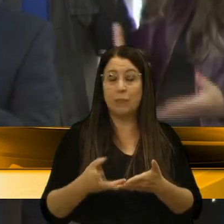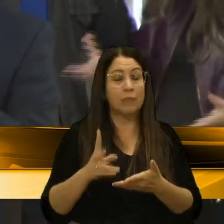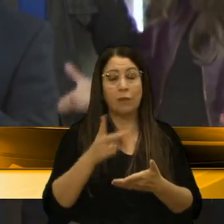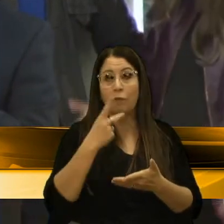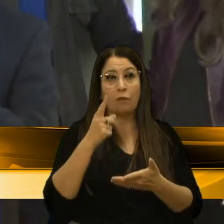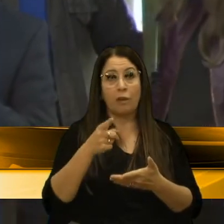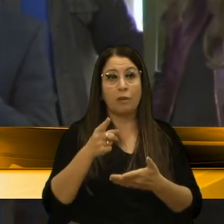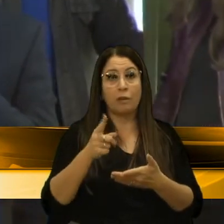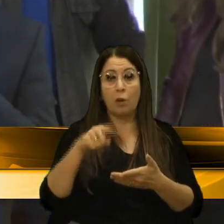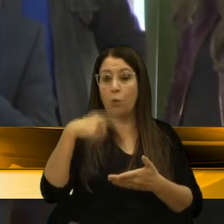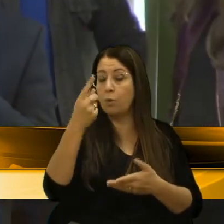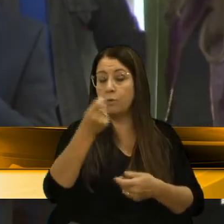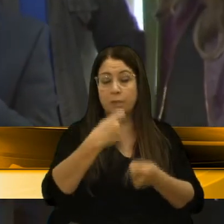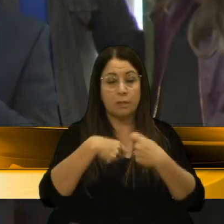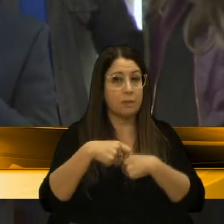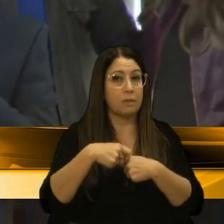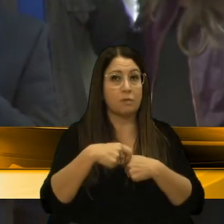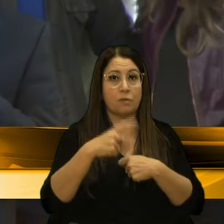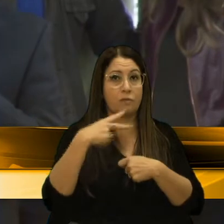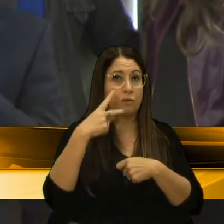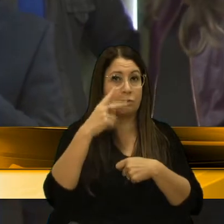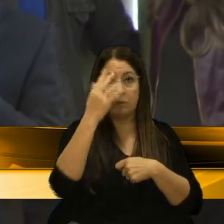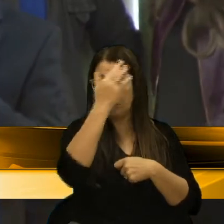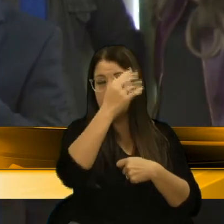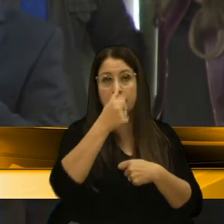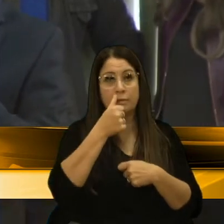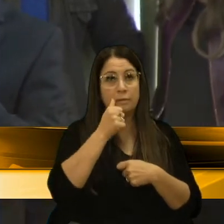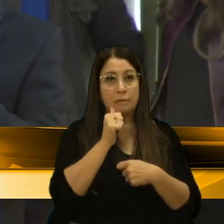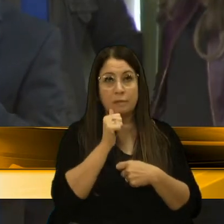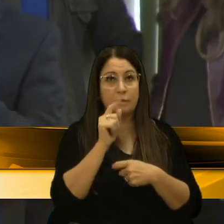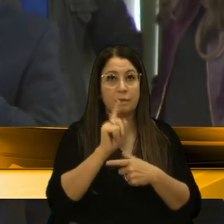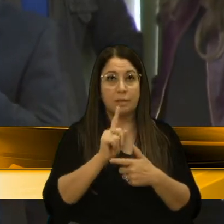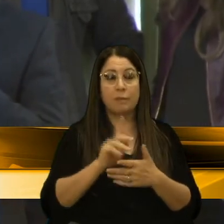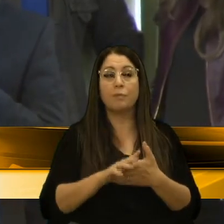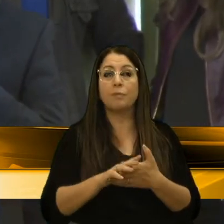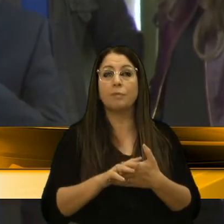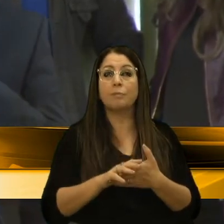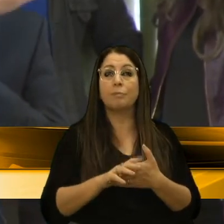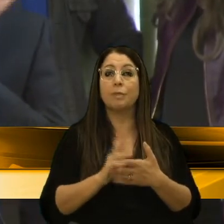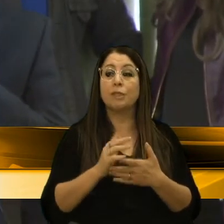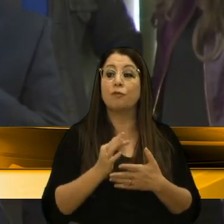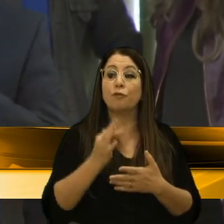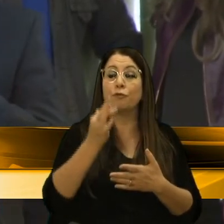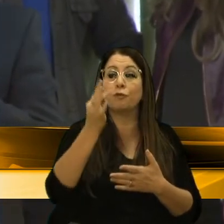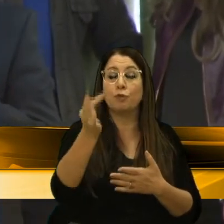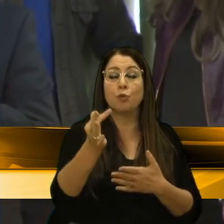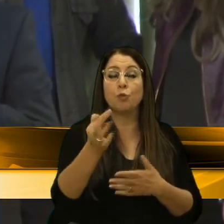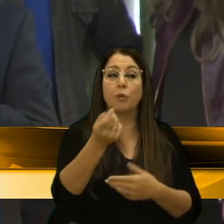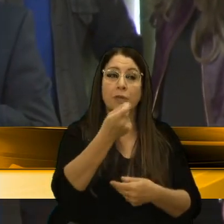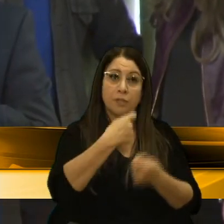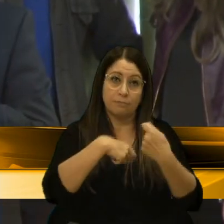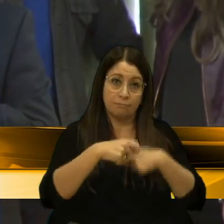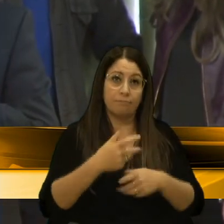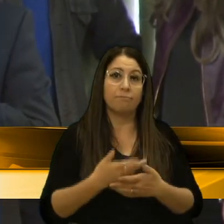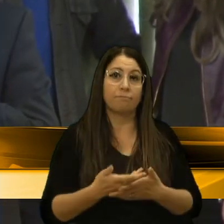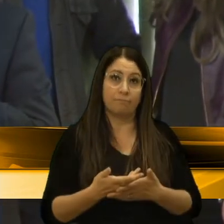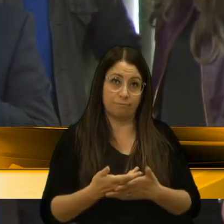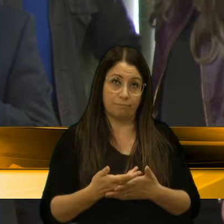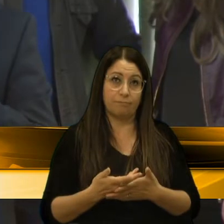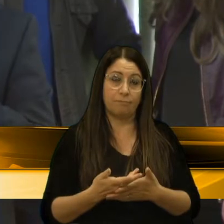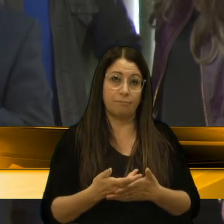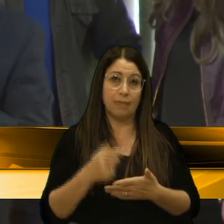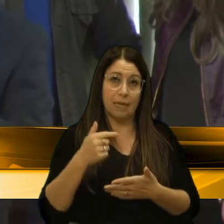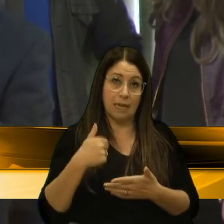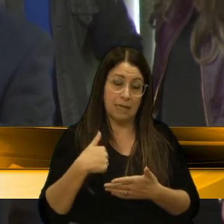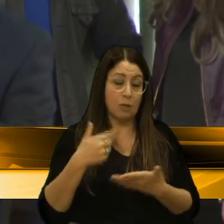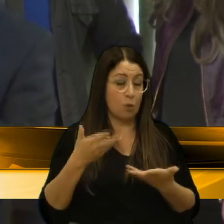próxima administração, do vereador Adiló, da vereadora Paula, mas de futuras administrações. Então, essa